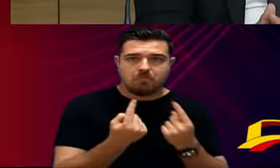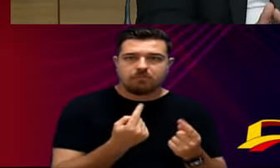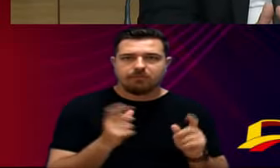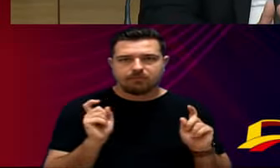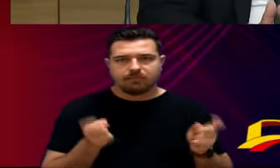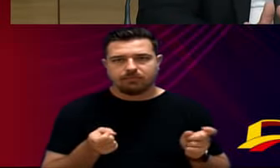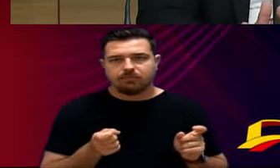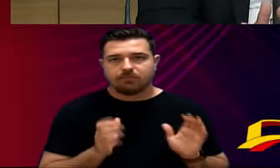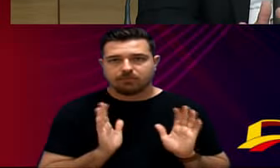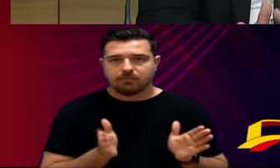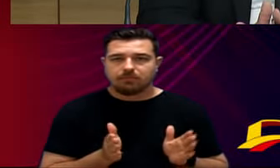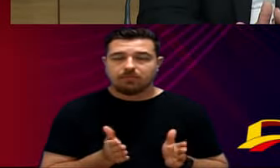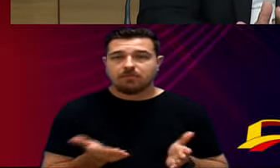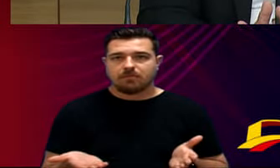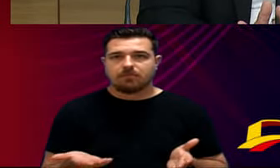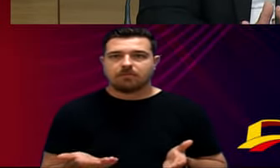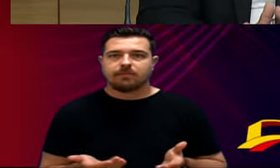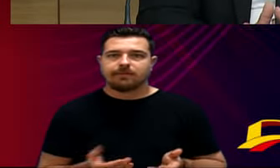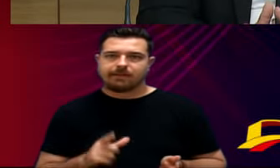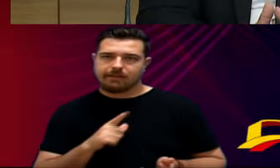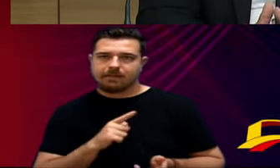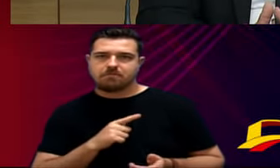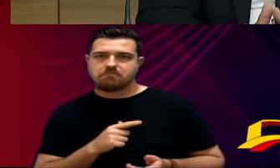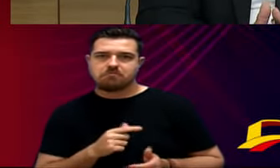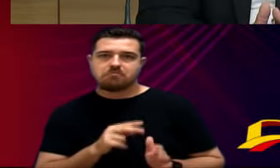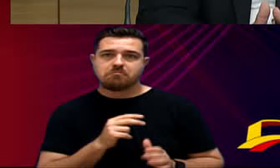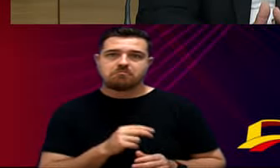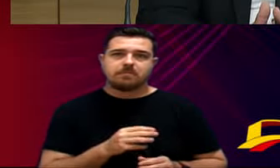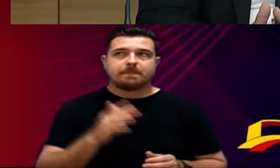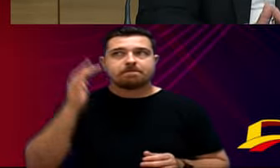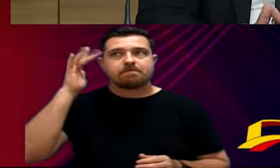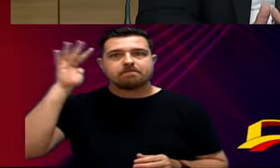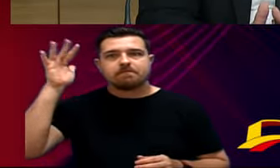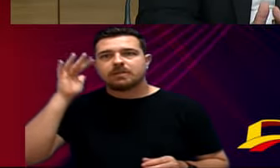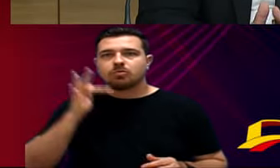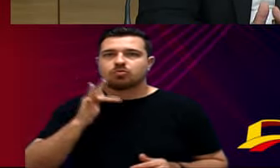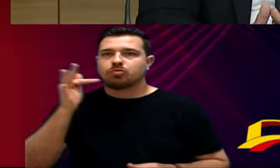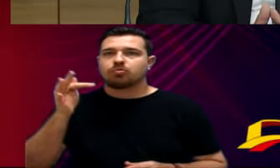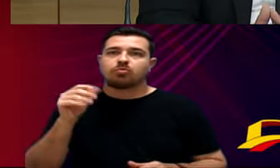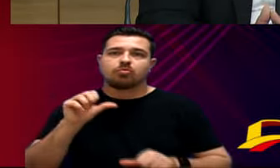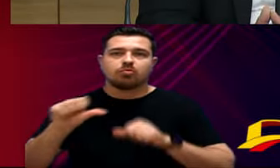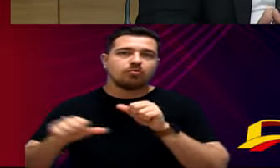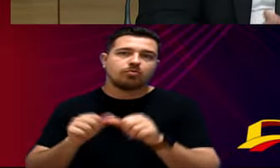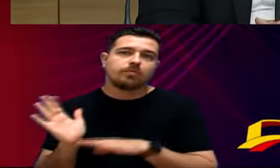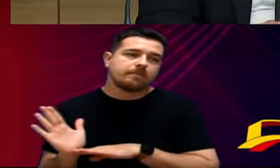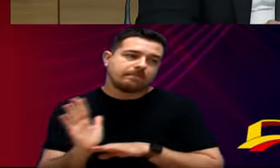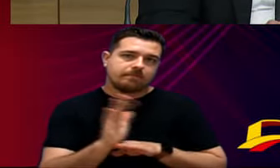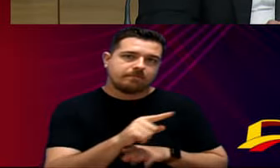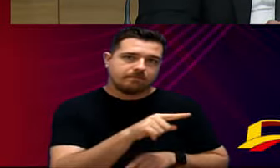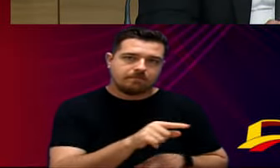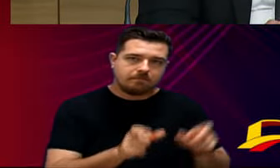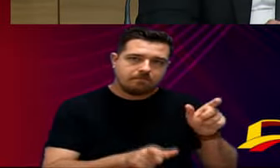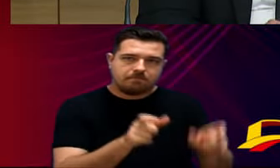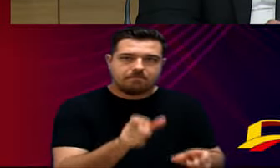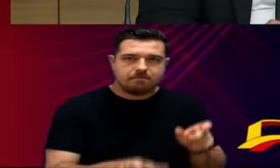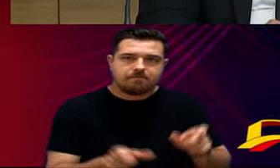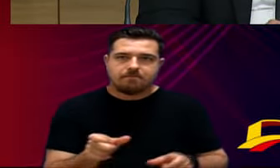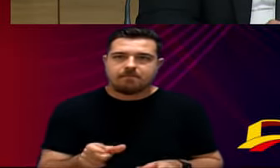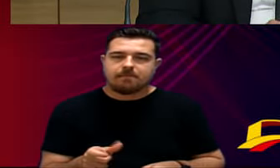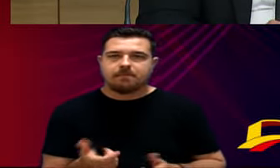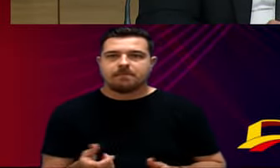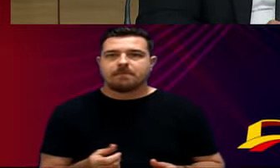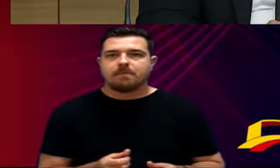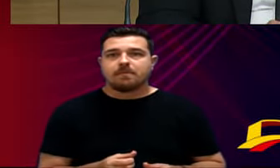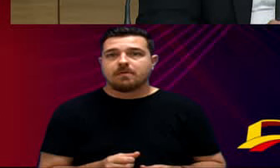eh não sei se o senhor já tem alguma proposta para encaminhar o prefeito que pudesse auxiliar e